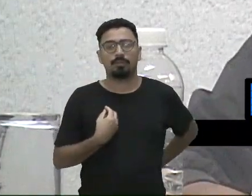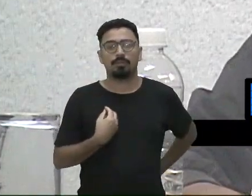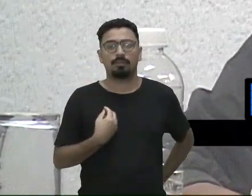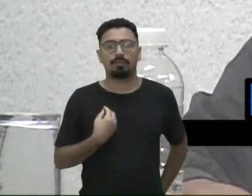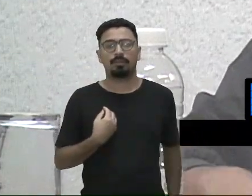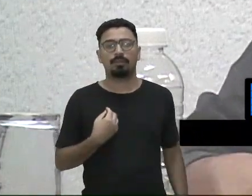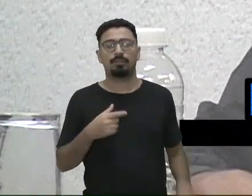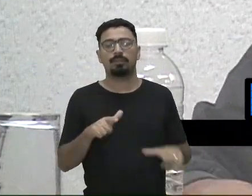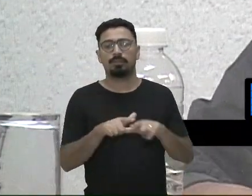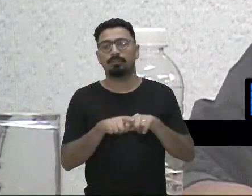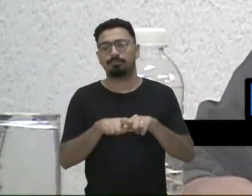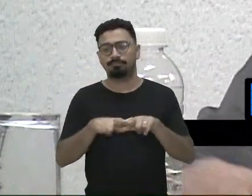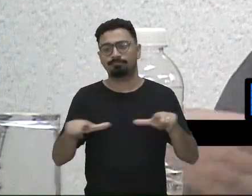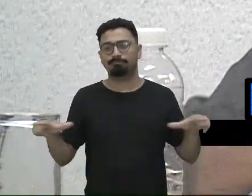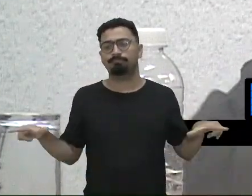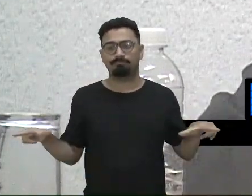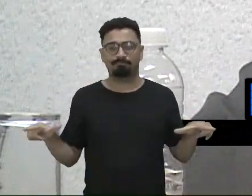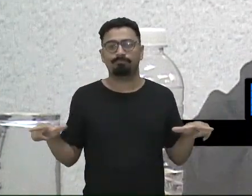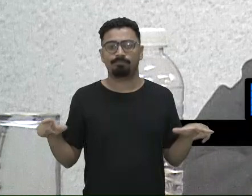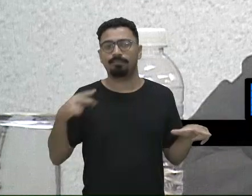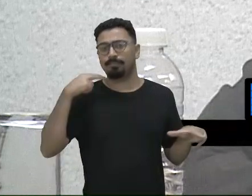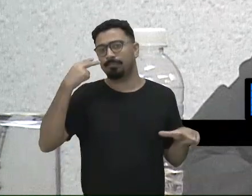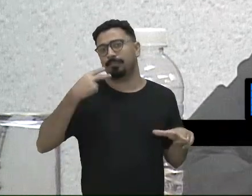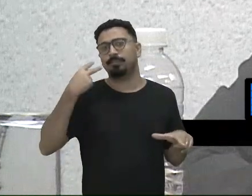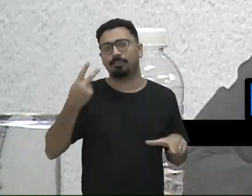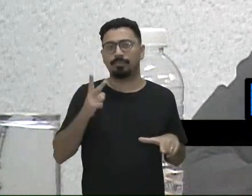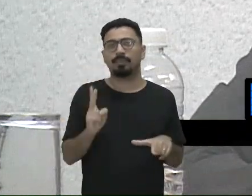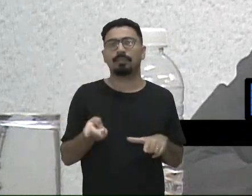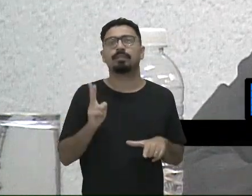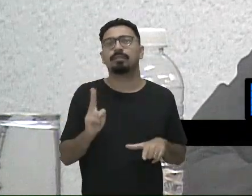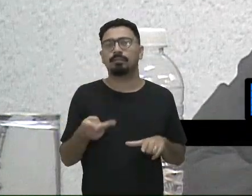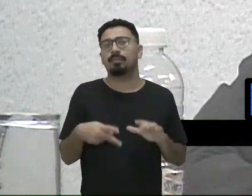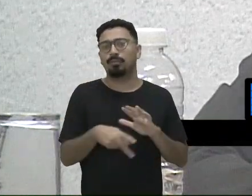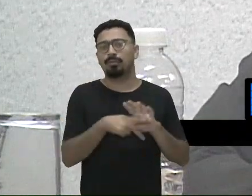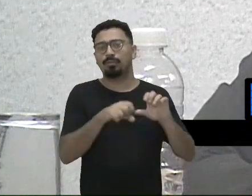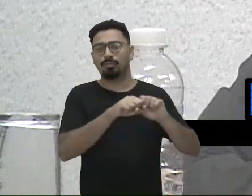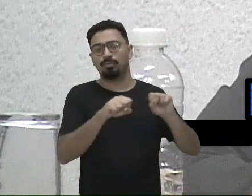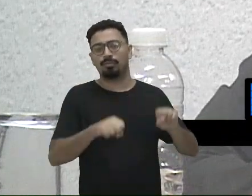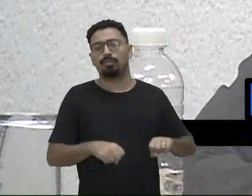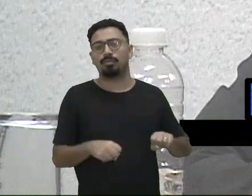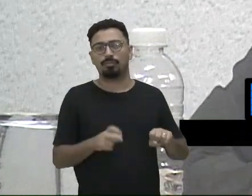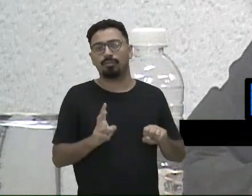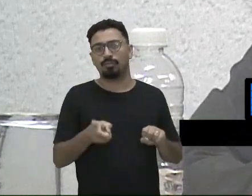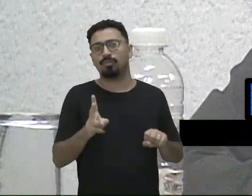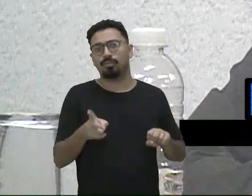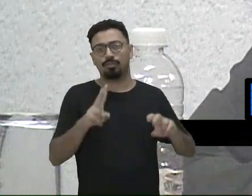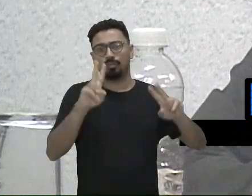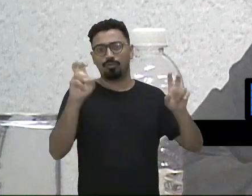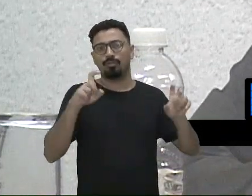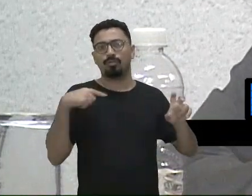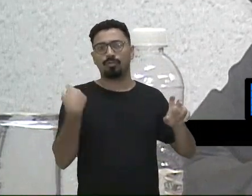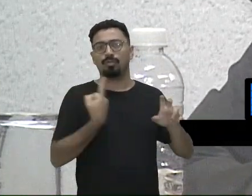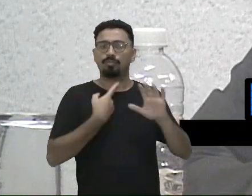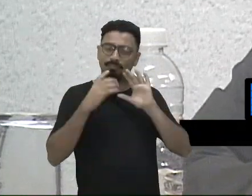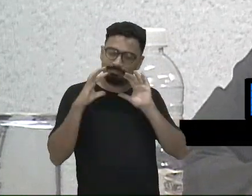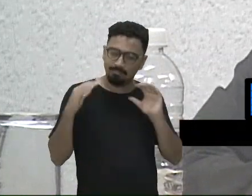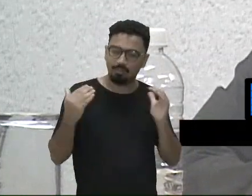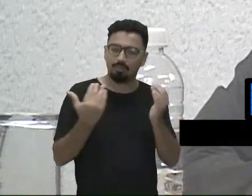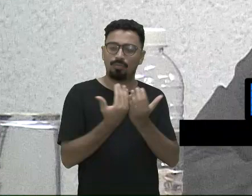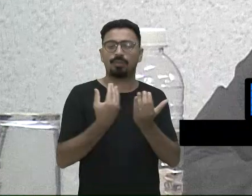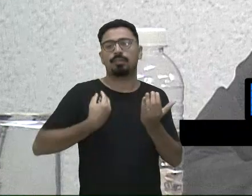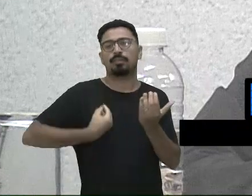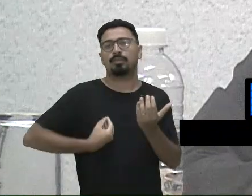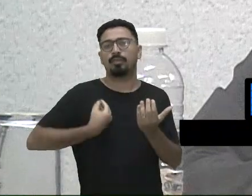ausência é sistêmica e ela aumenta os estigmas que a nossa comunidade enfrenta na